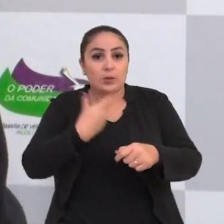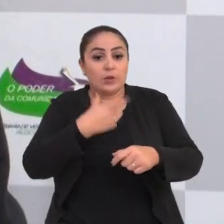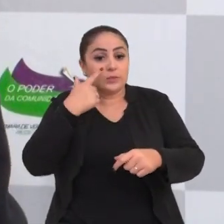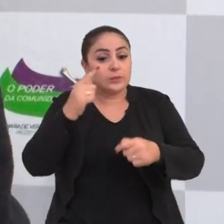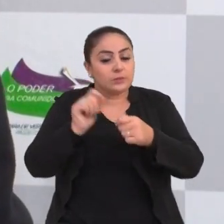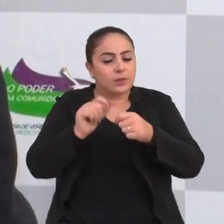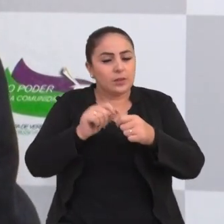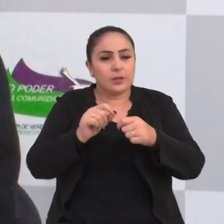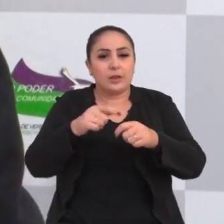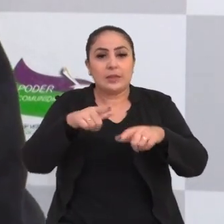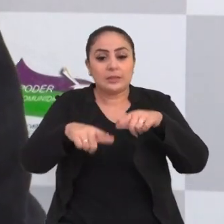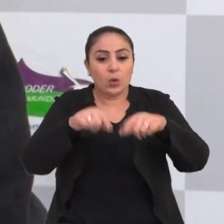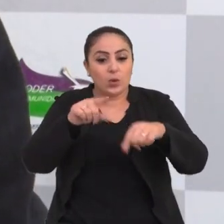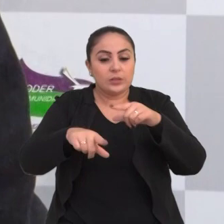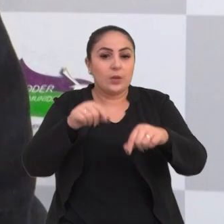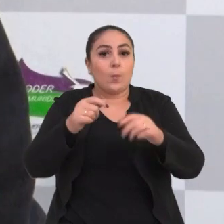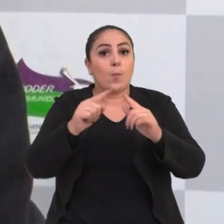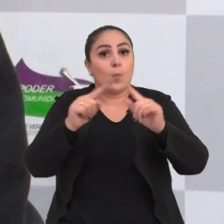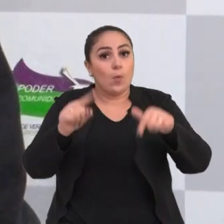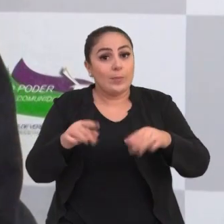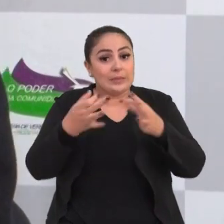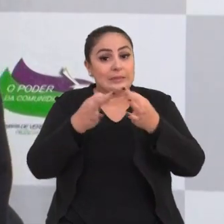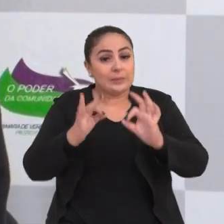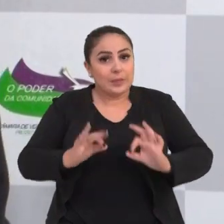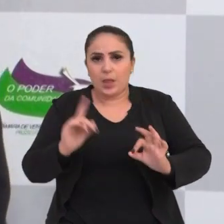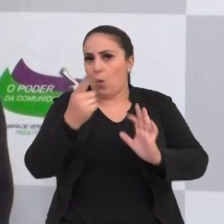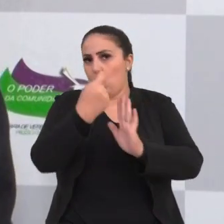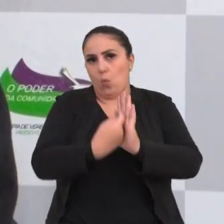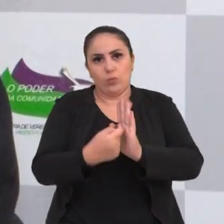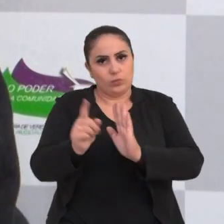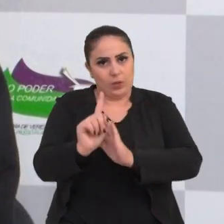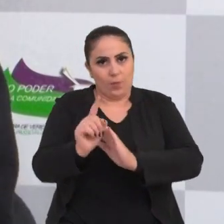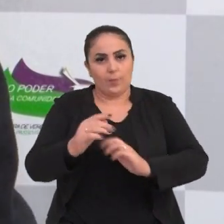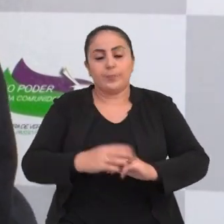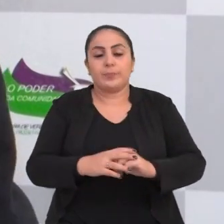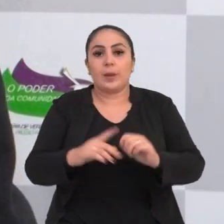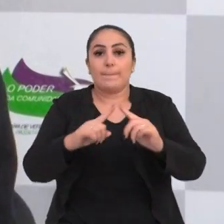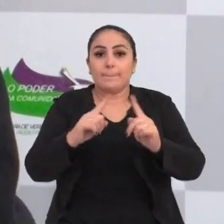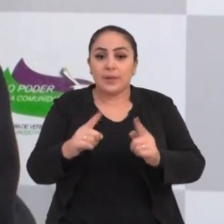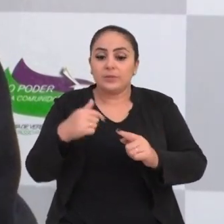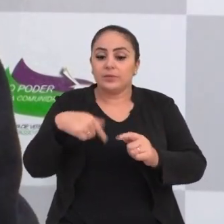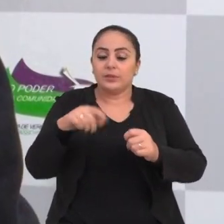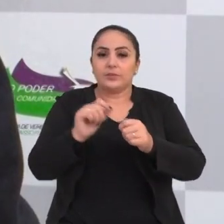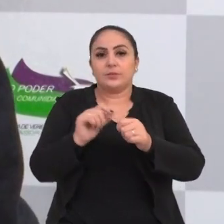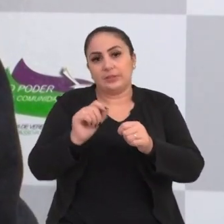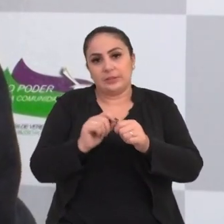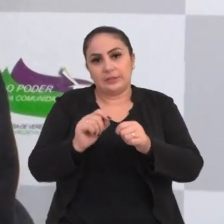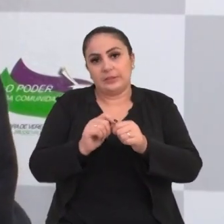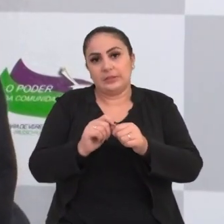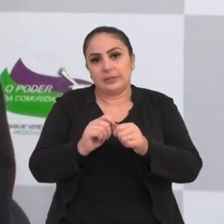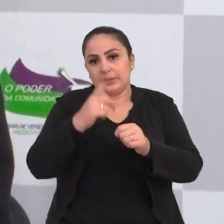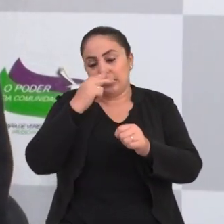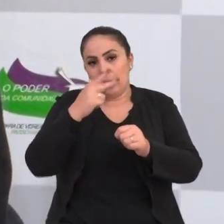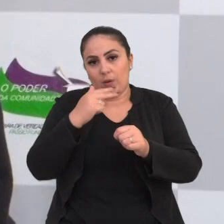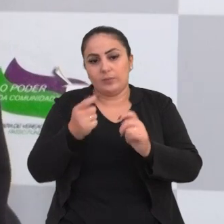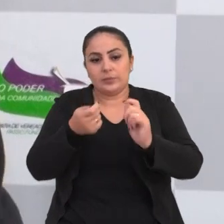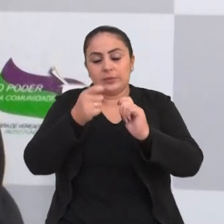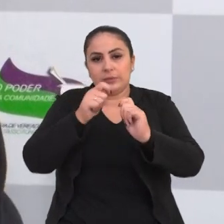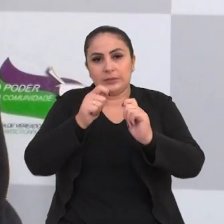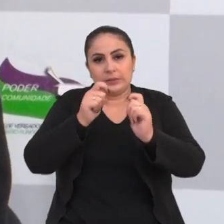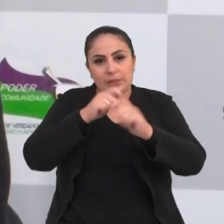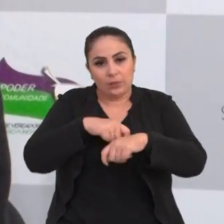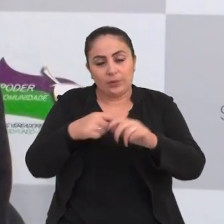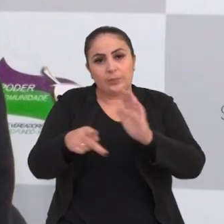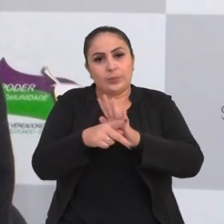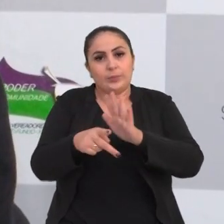uma seleção pública simplificada, não é um concurso. Vão fazer então, se